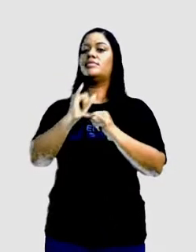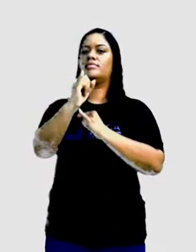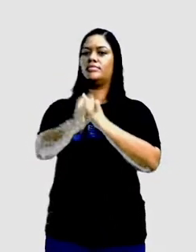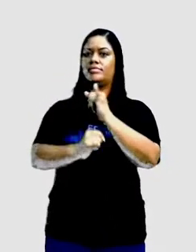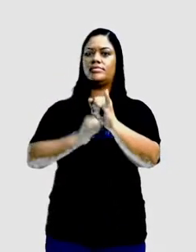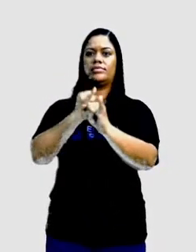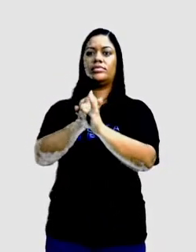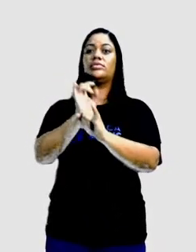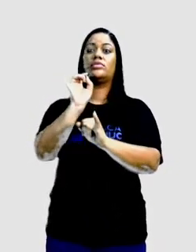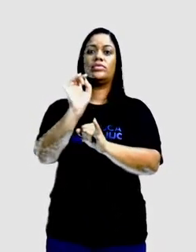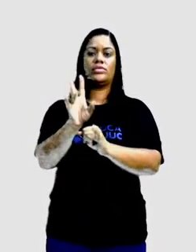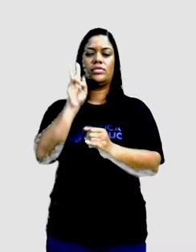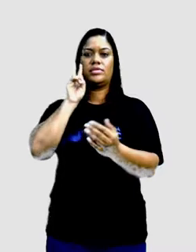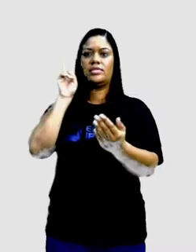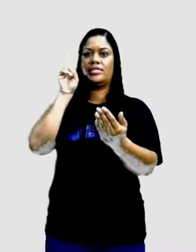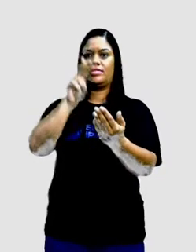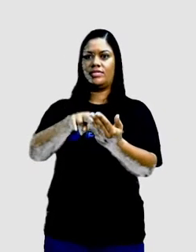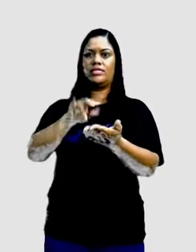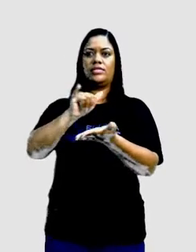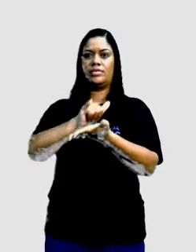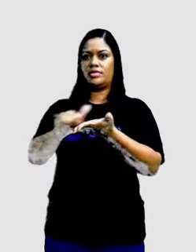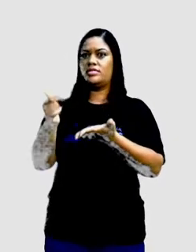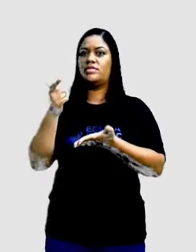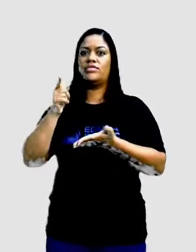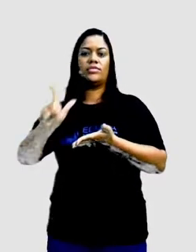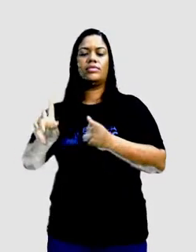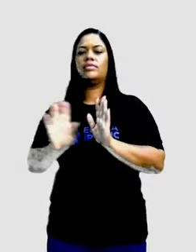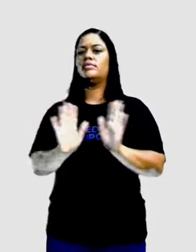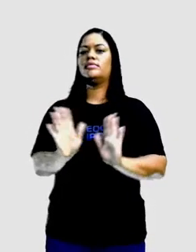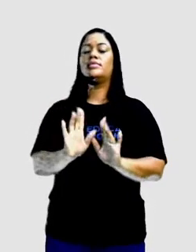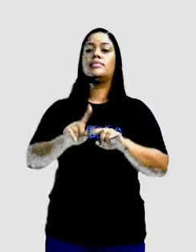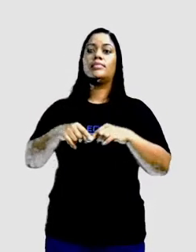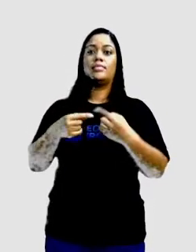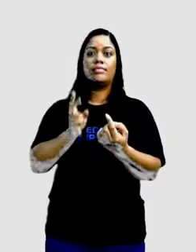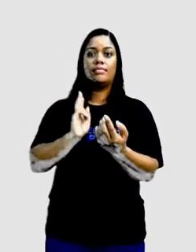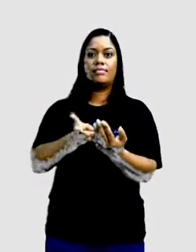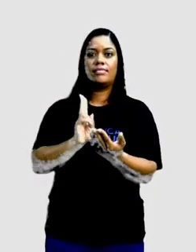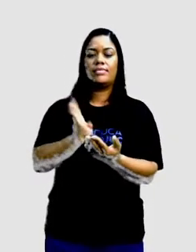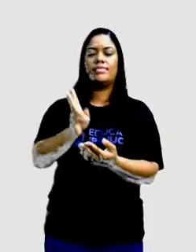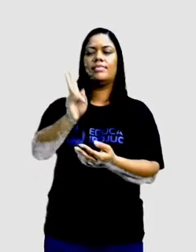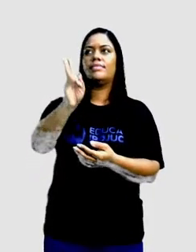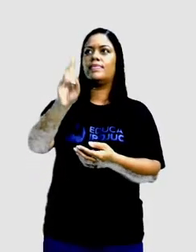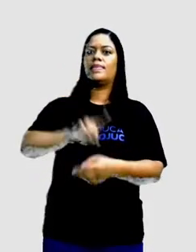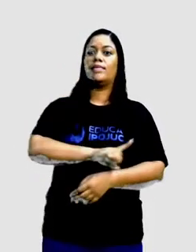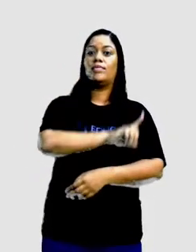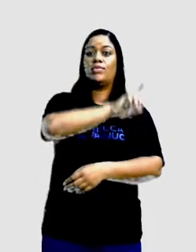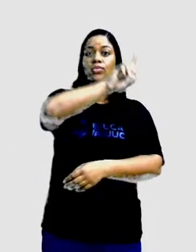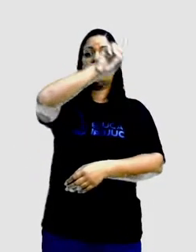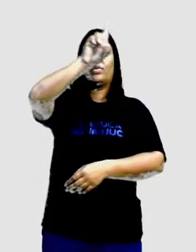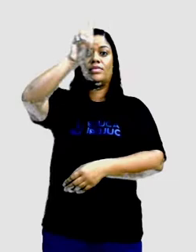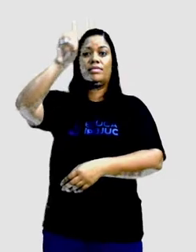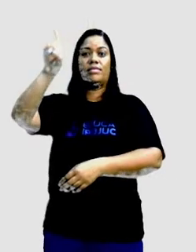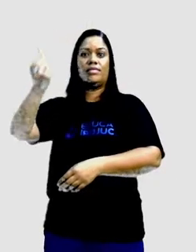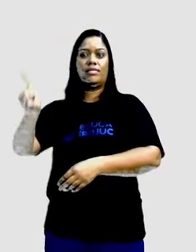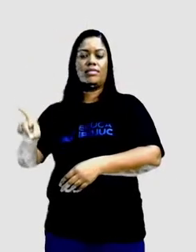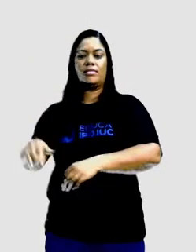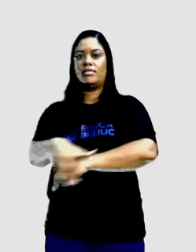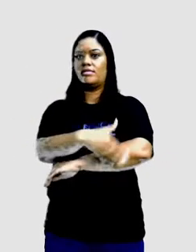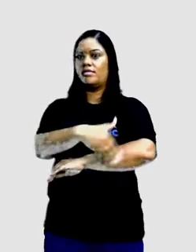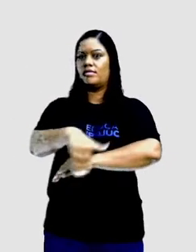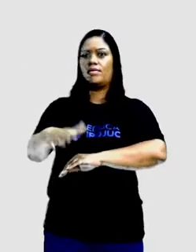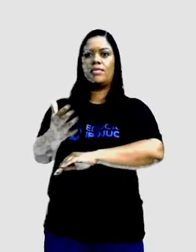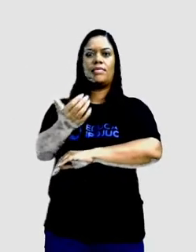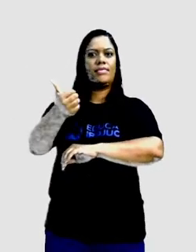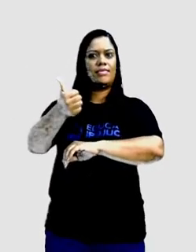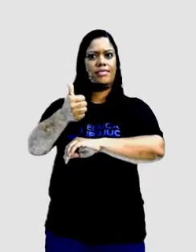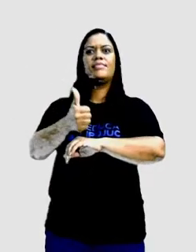internet apenas para olhar uma mensagem ou outra, e sim ficam vidrados o dia inteiro, seja na rua, na praça, com os